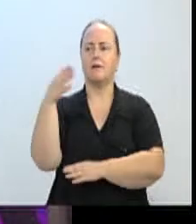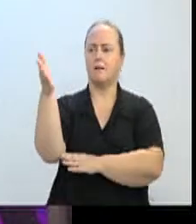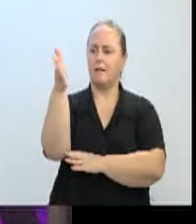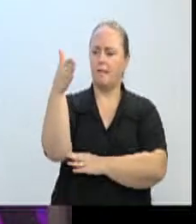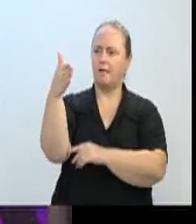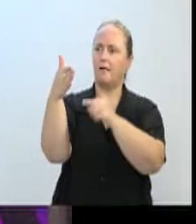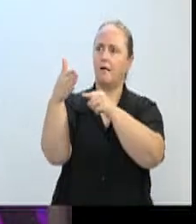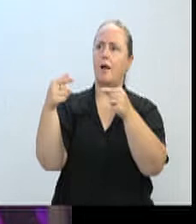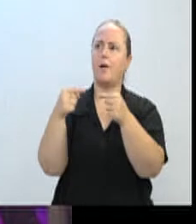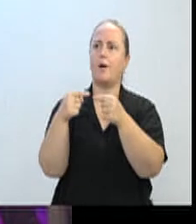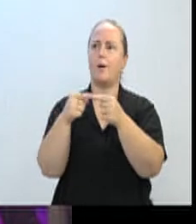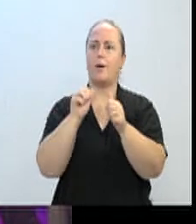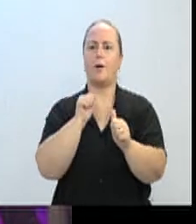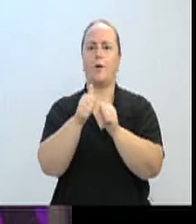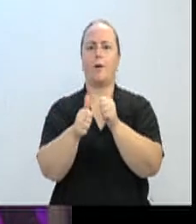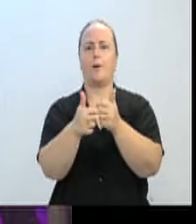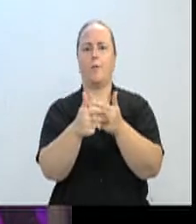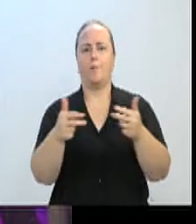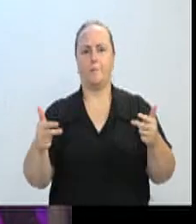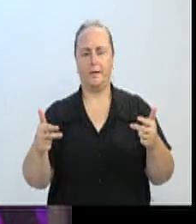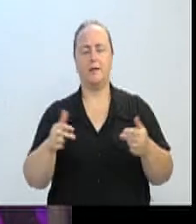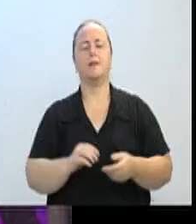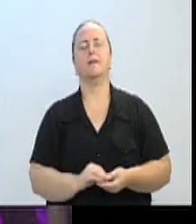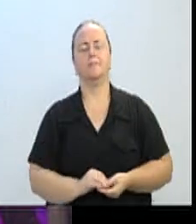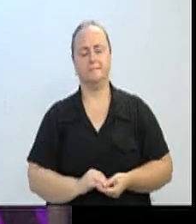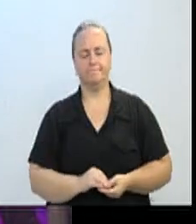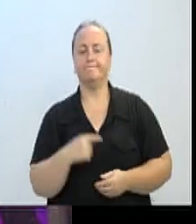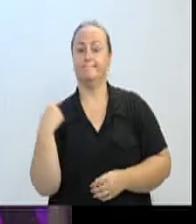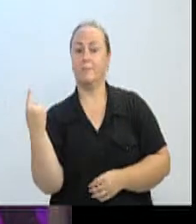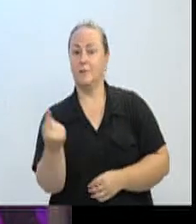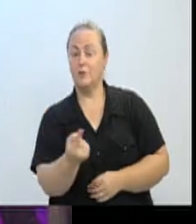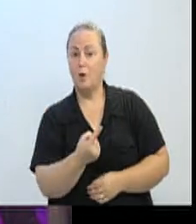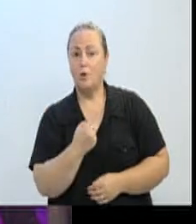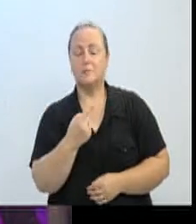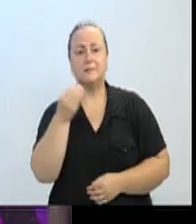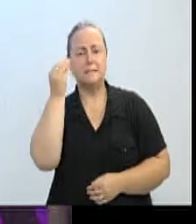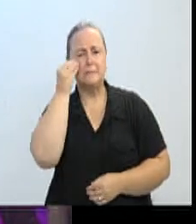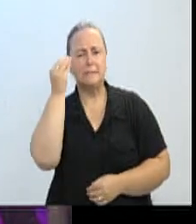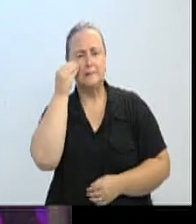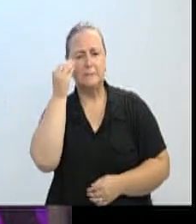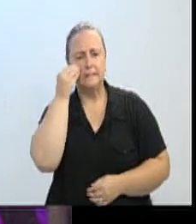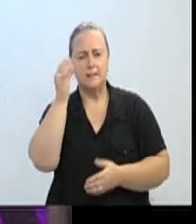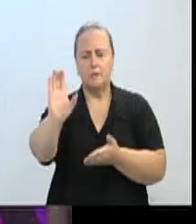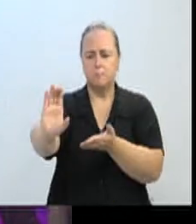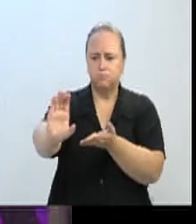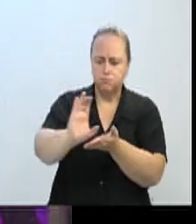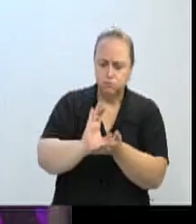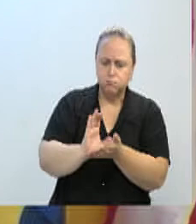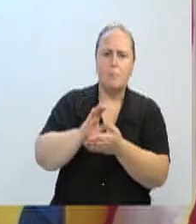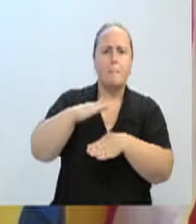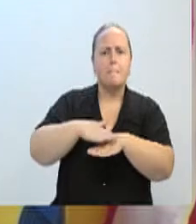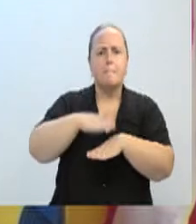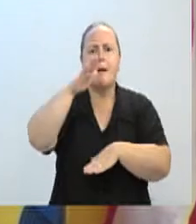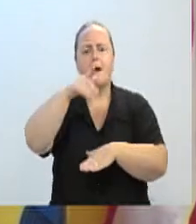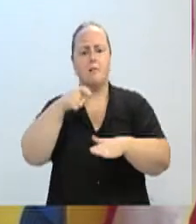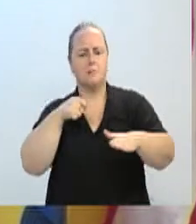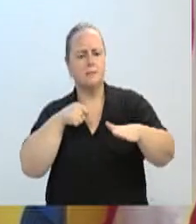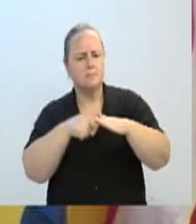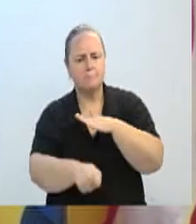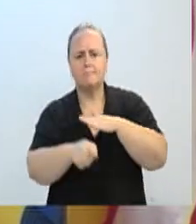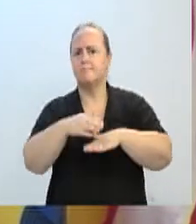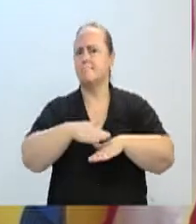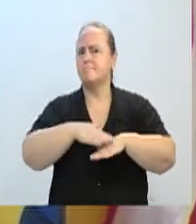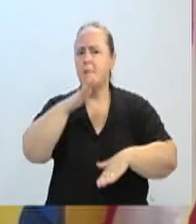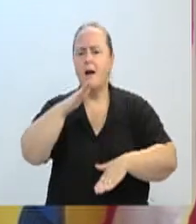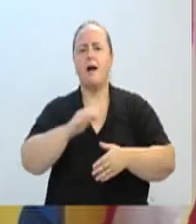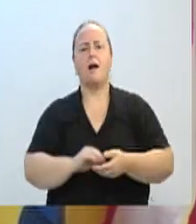sim, um investimento maior. Nós buscamos, sim, e queremos aqui um investimento cada vez maior nos